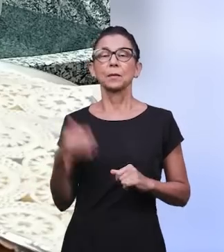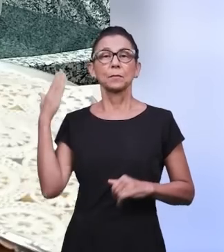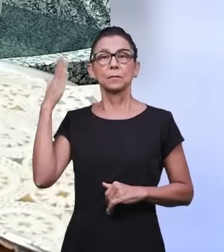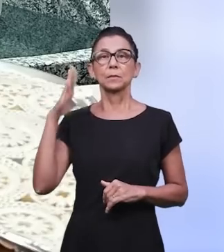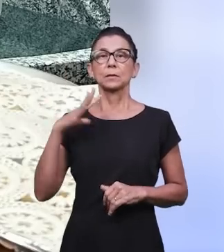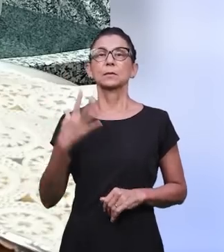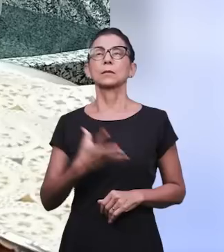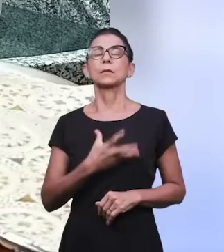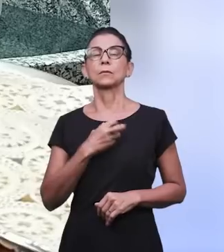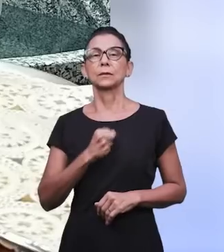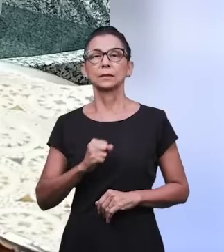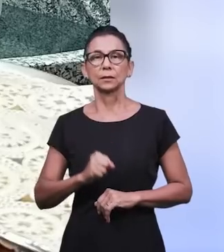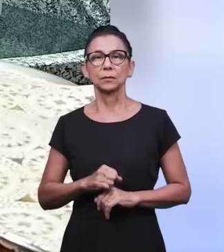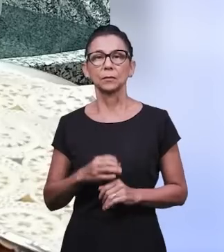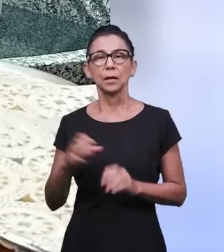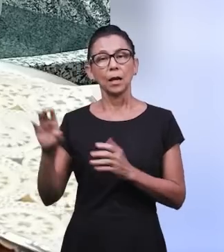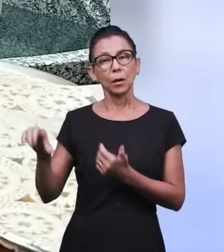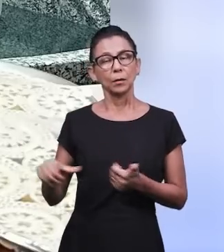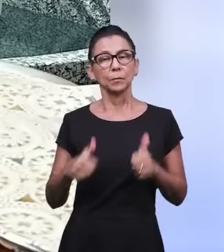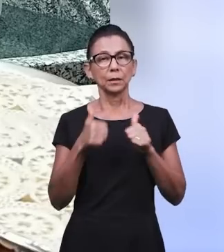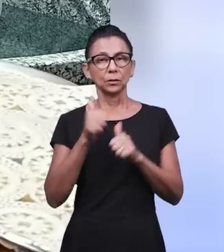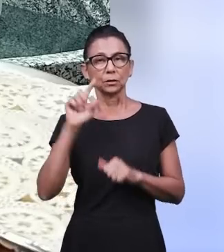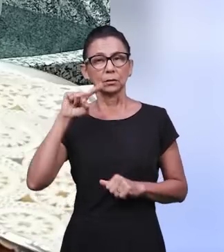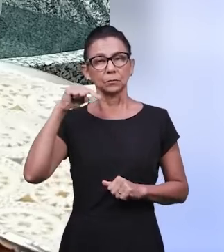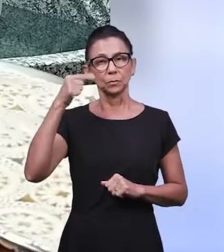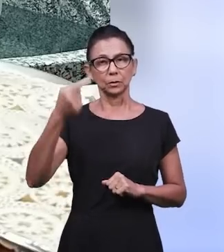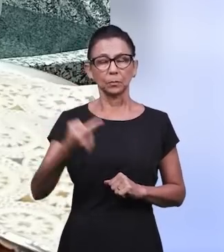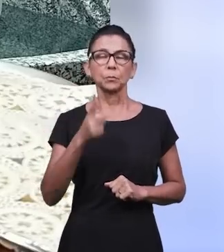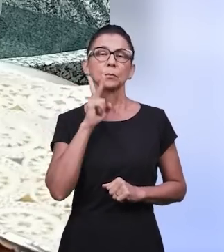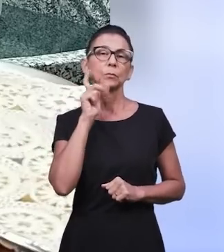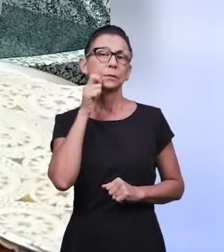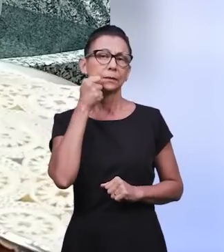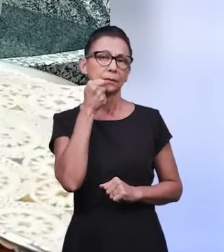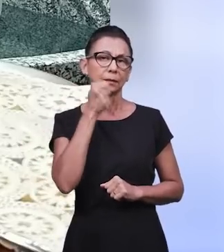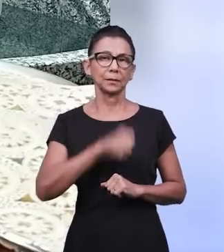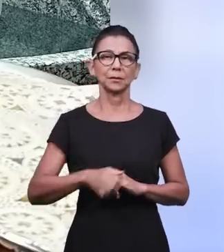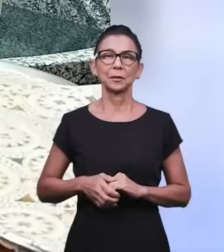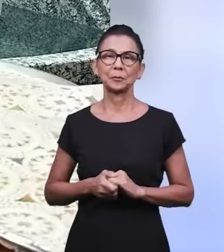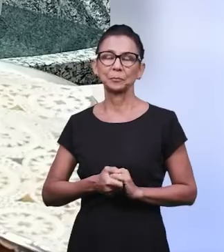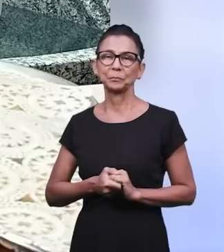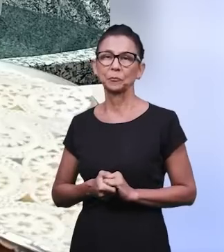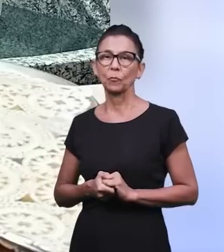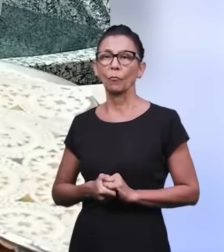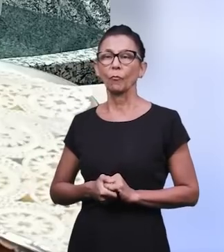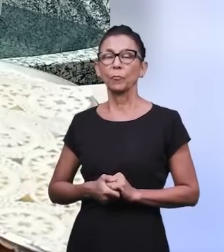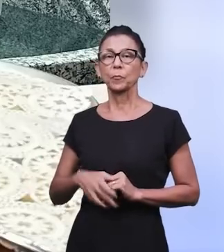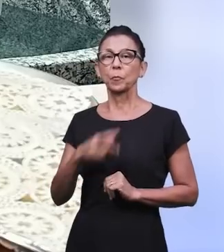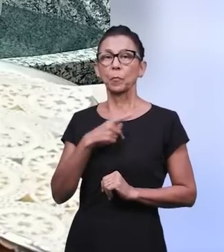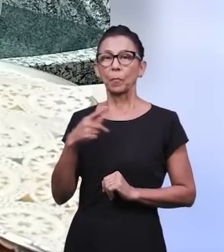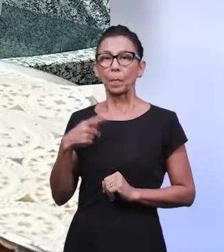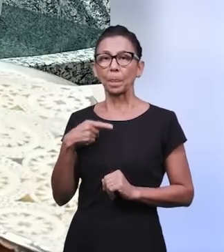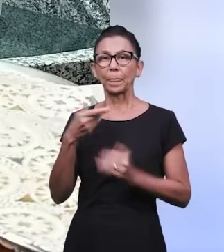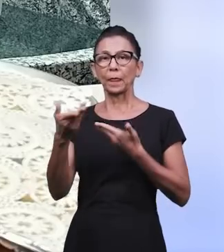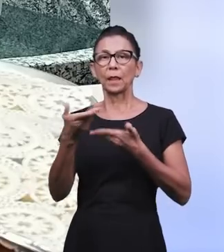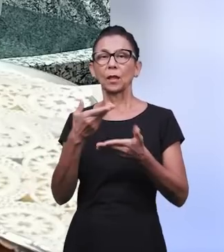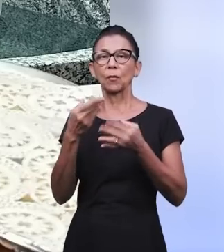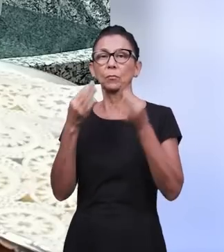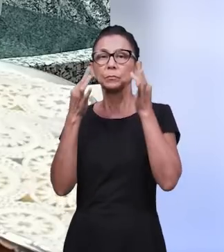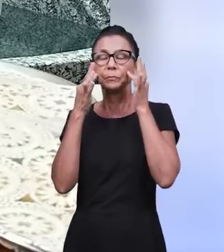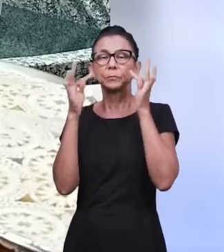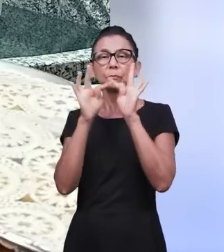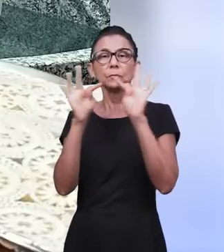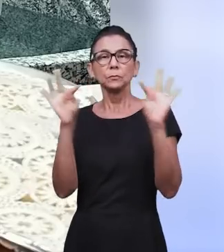salvação. Logo após o batismo, a ICM de Orlando participou de uma ceia com o Senhor. O pastor Tarcísio compartilhou a experiência de um